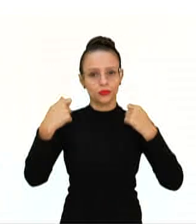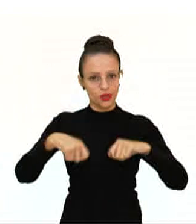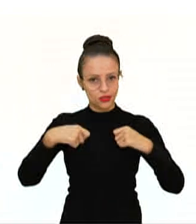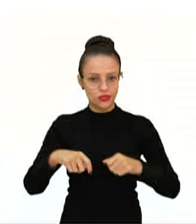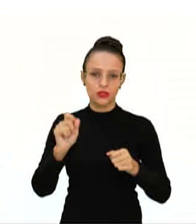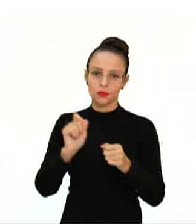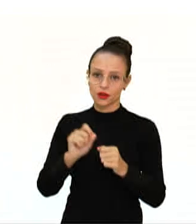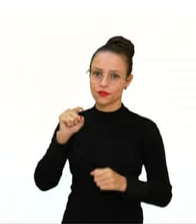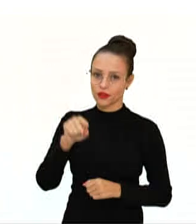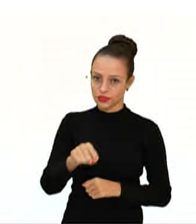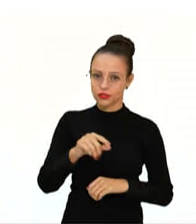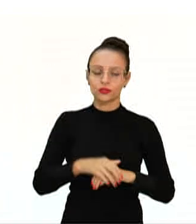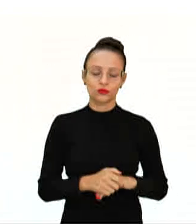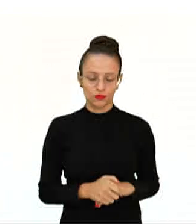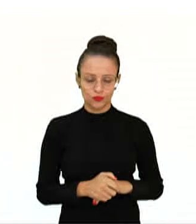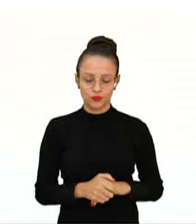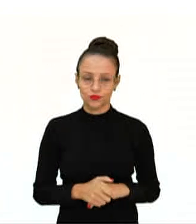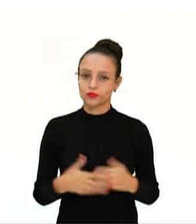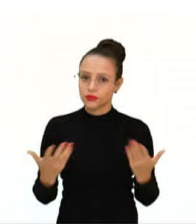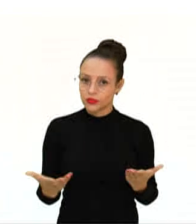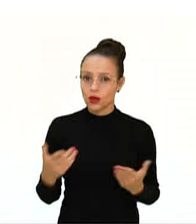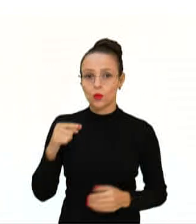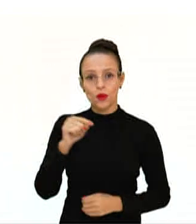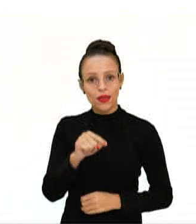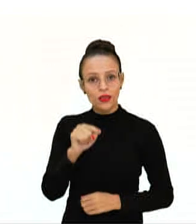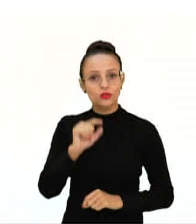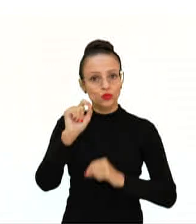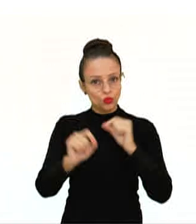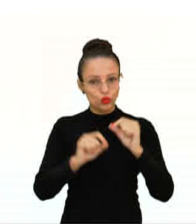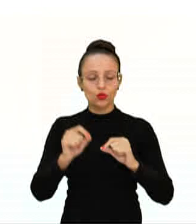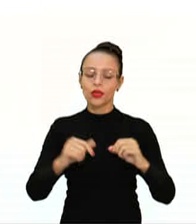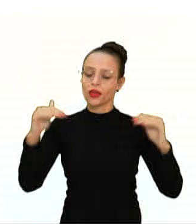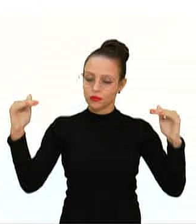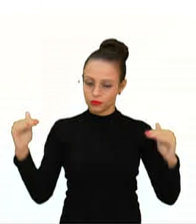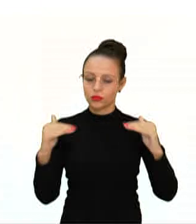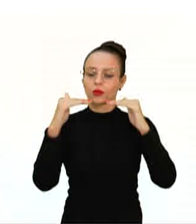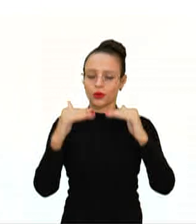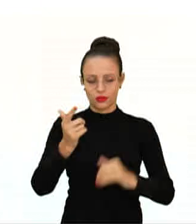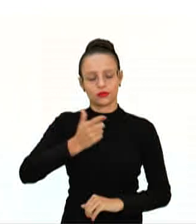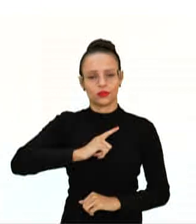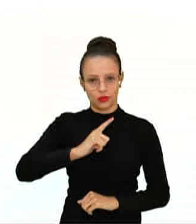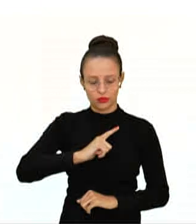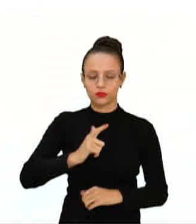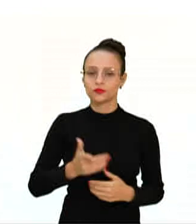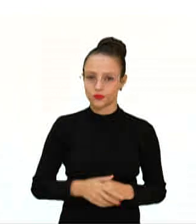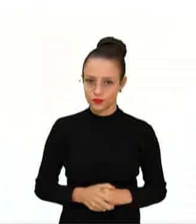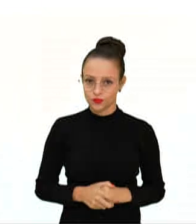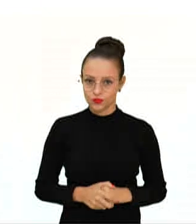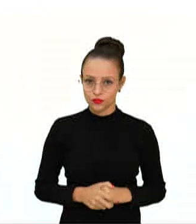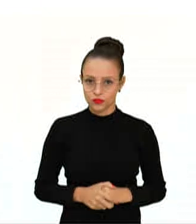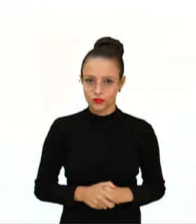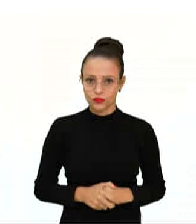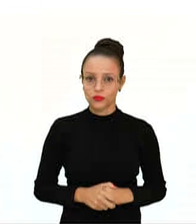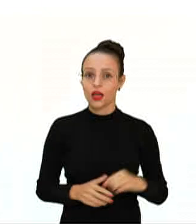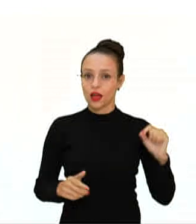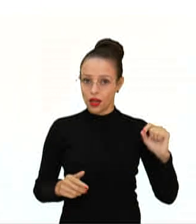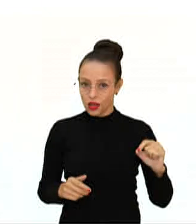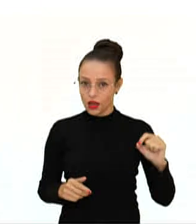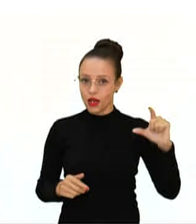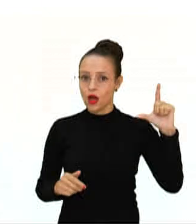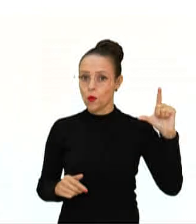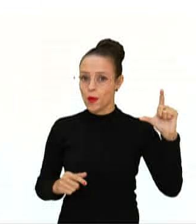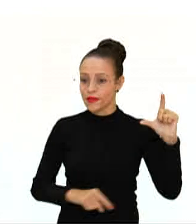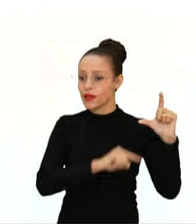para fazer esse transporte. Então, essa grandeza é diretamente proporcional. Conforme uma aumenta, a